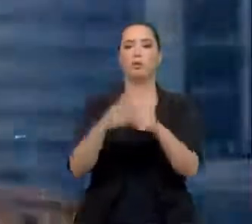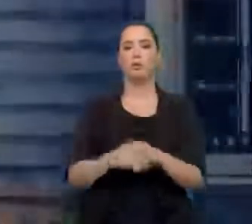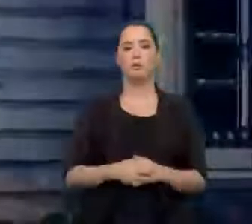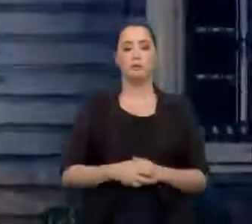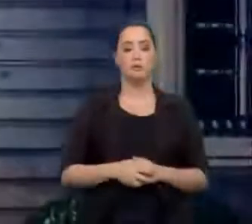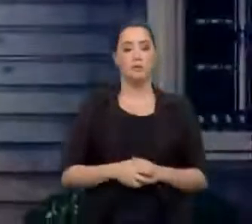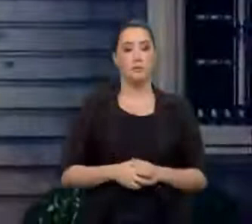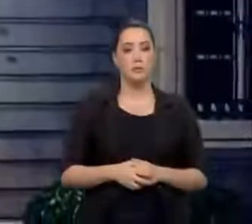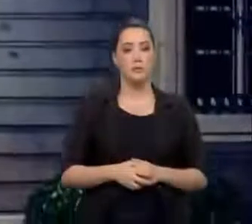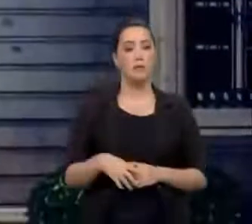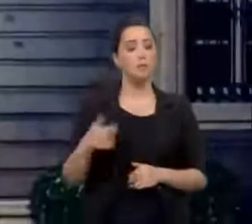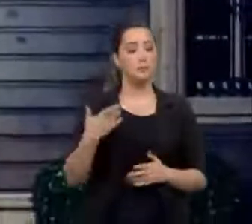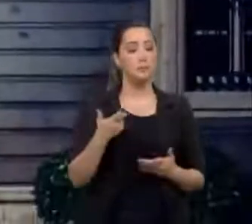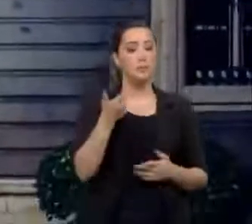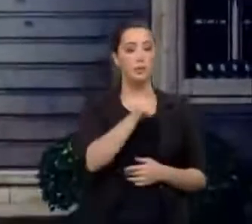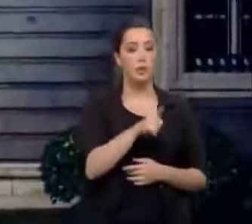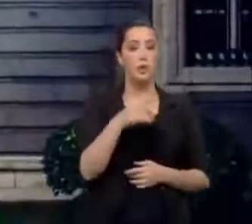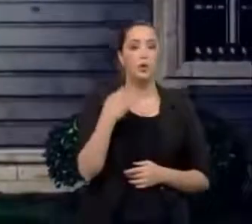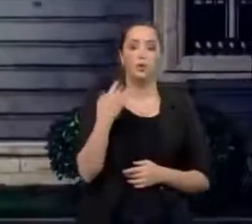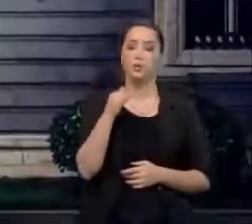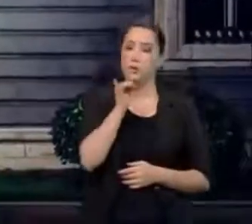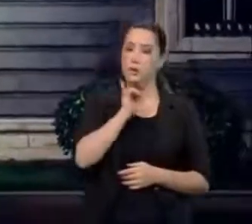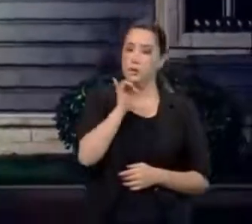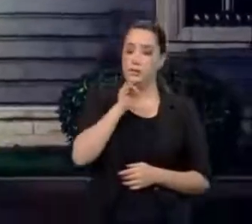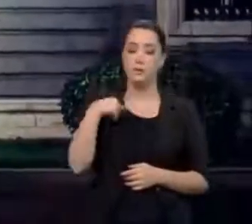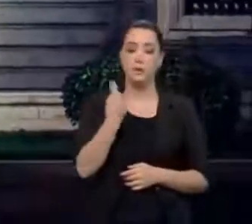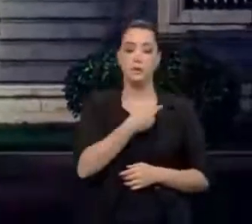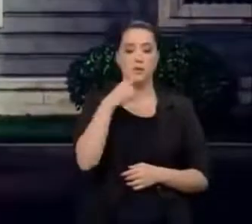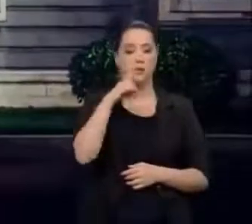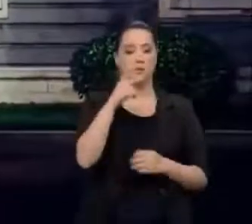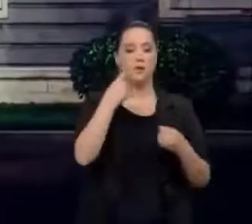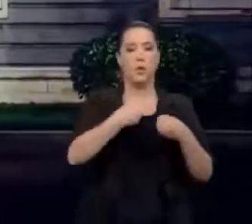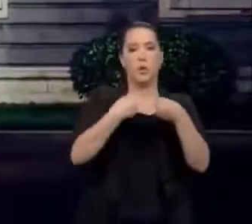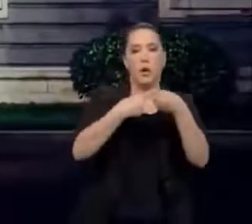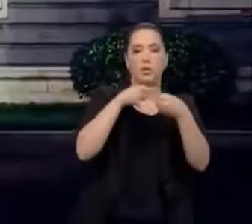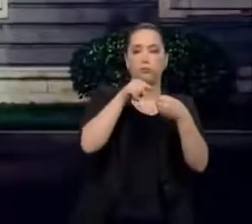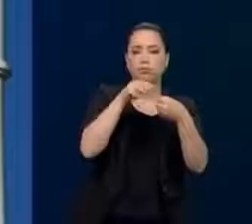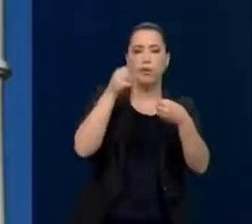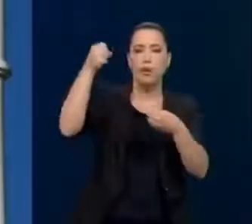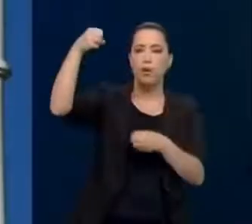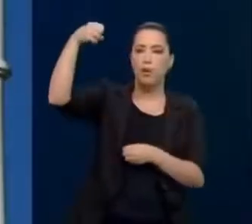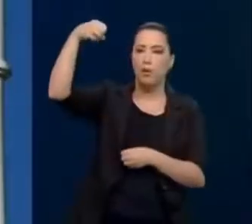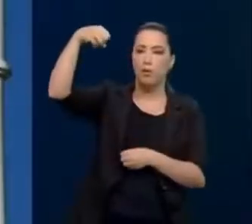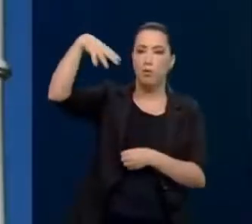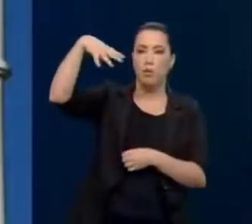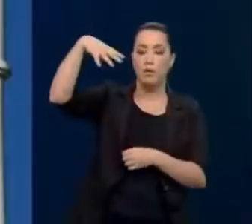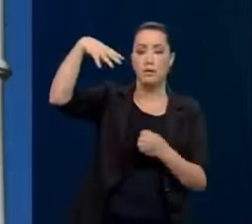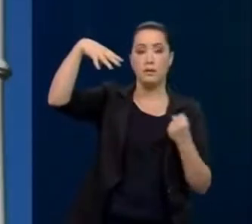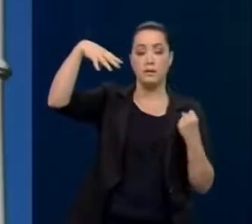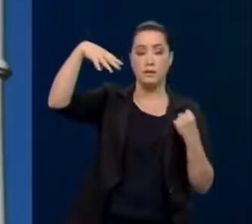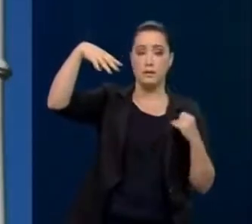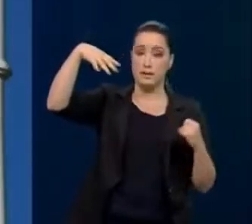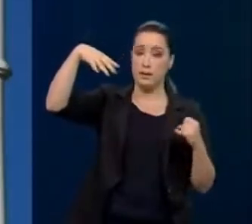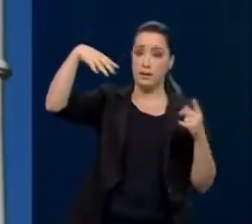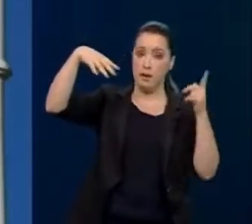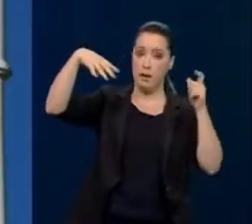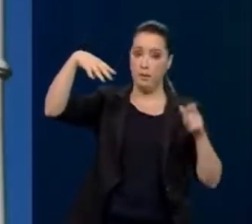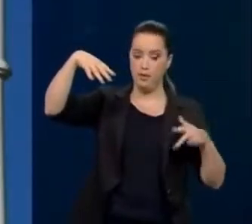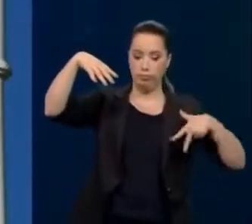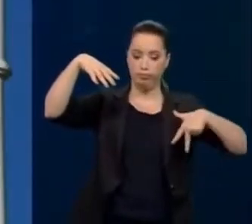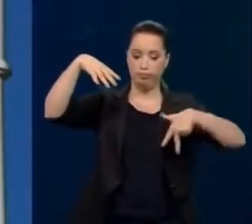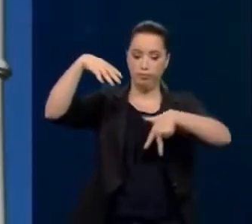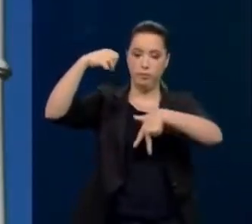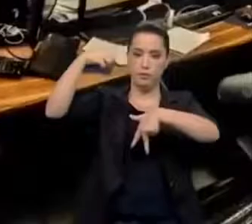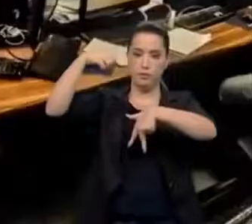frente. Outro exemplo que podemos ver em centros urbanos é poste de iluminação que acende na presença de uma pessoa,